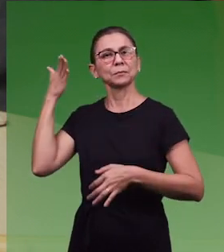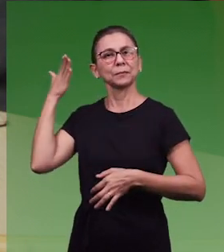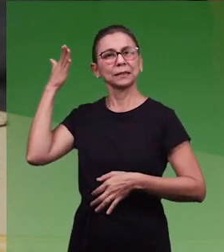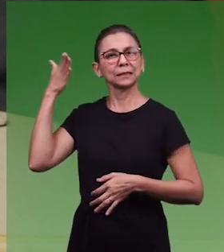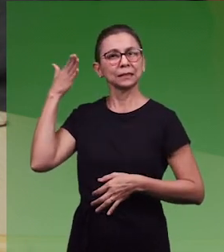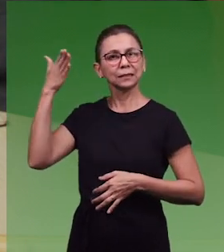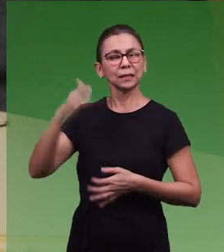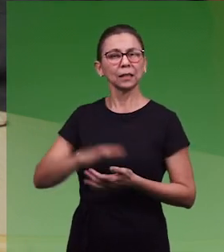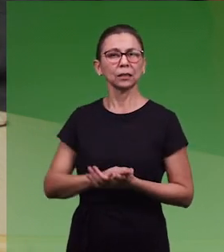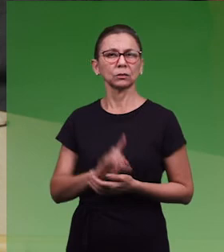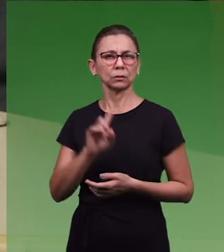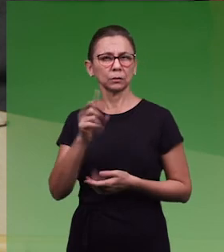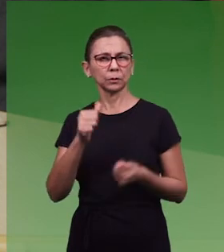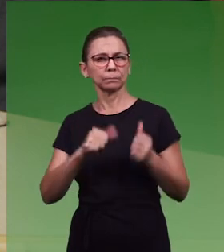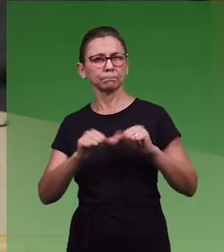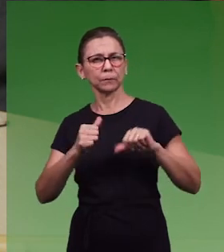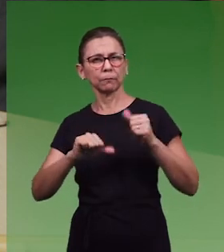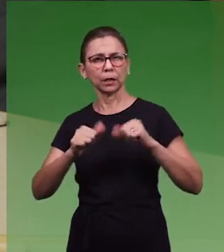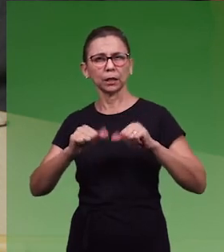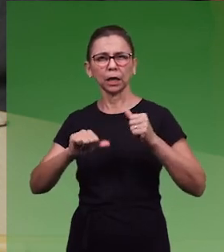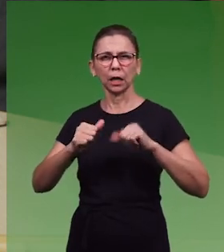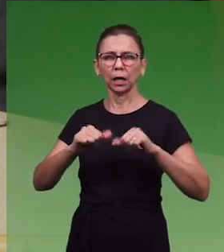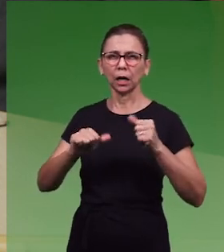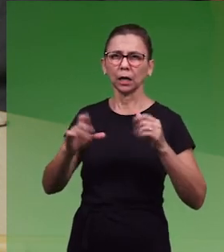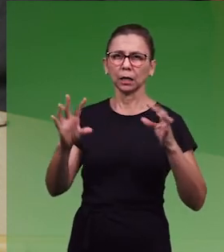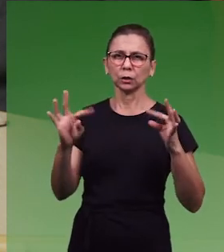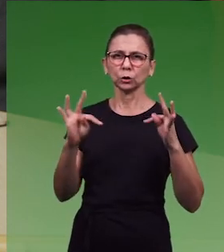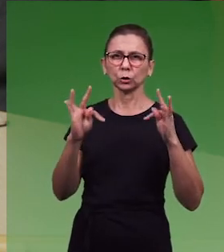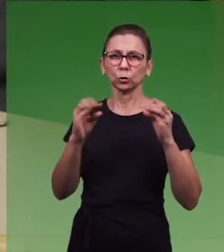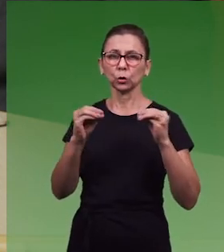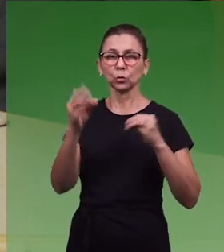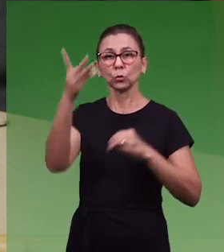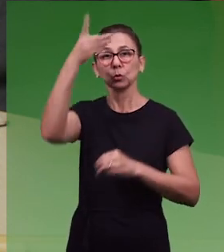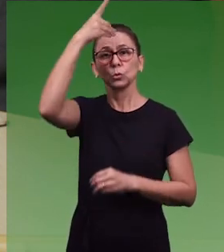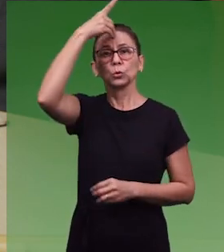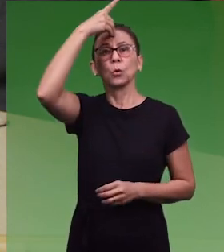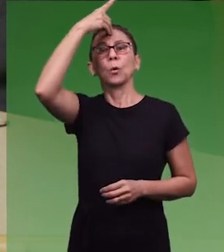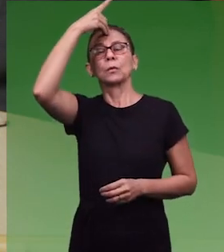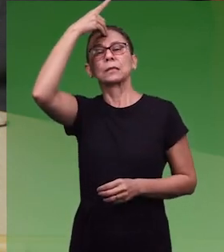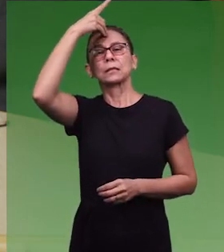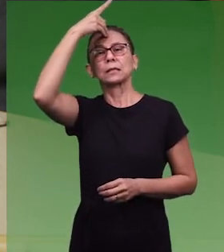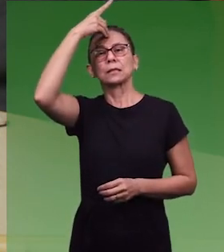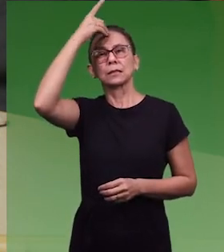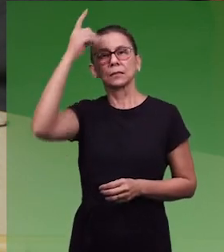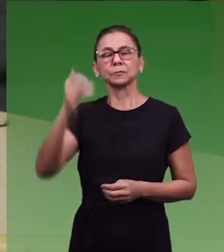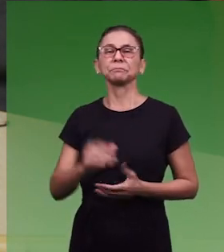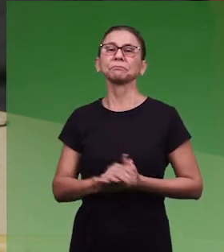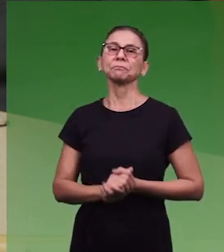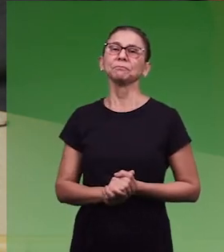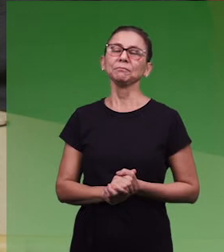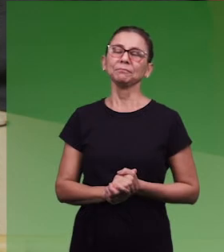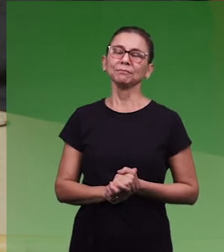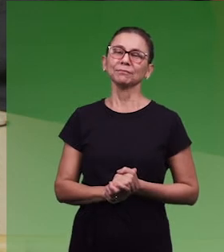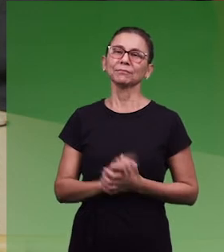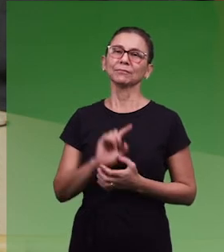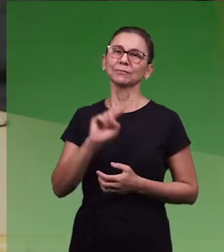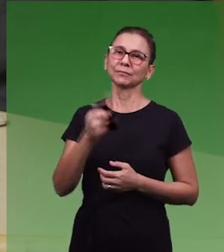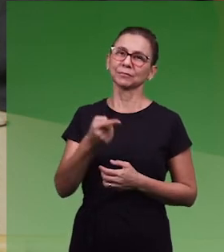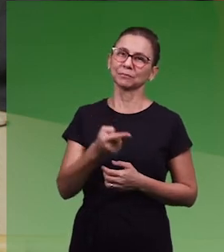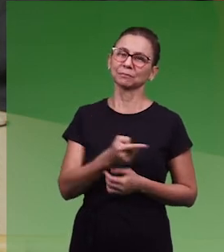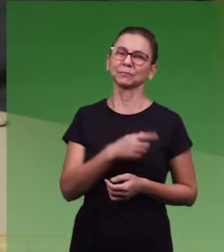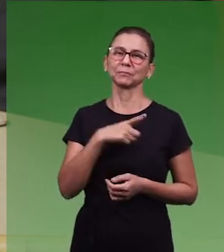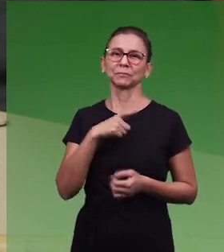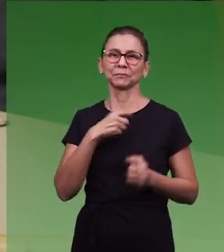desta análise, desse discernimento de todo o contexto de dons, então se chega numa linha e daí os louvores, a